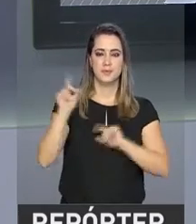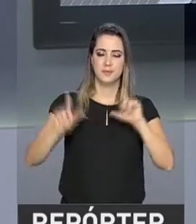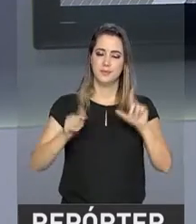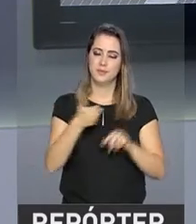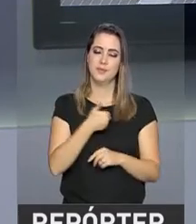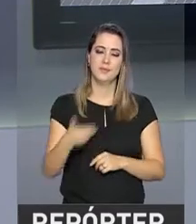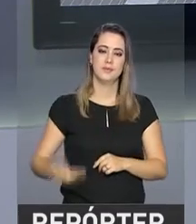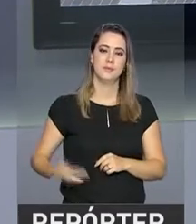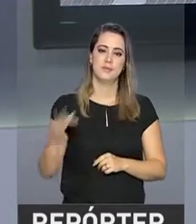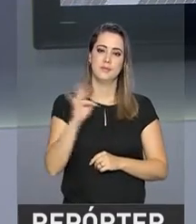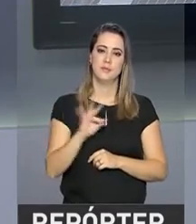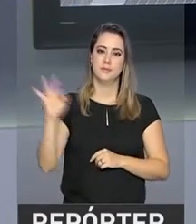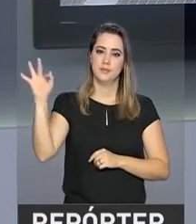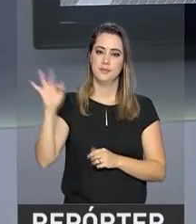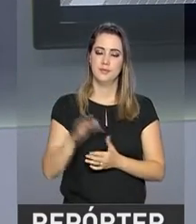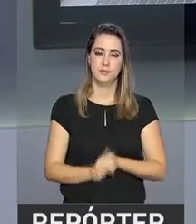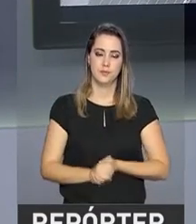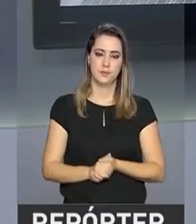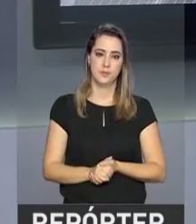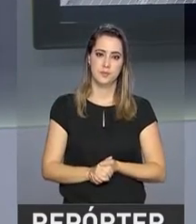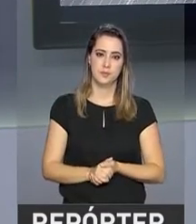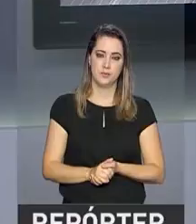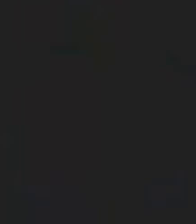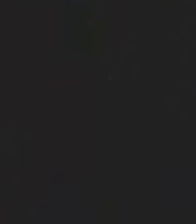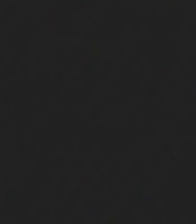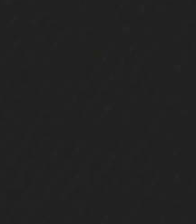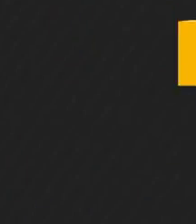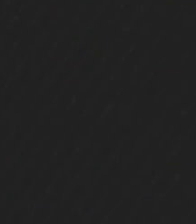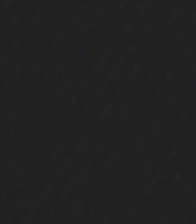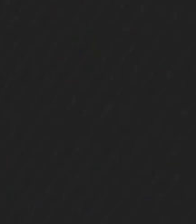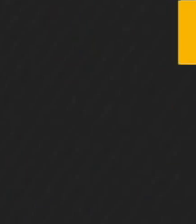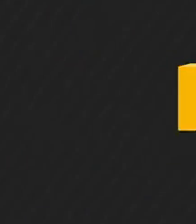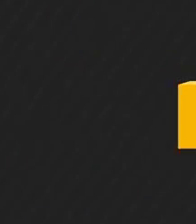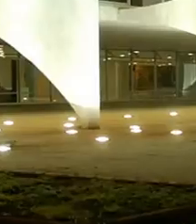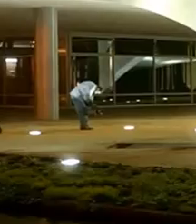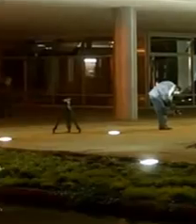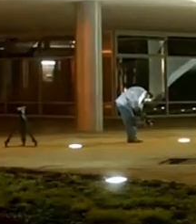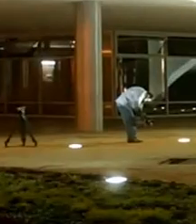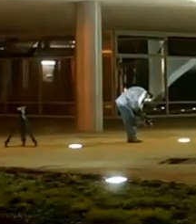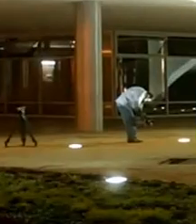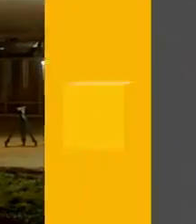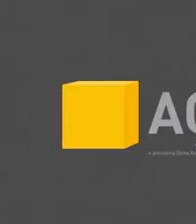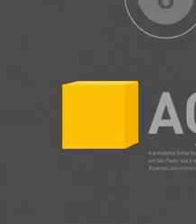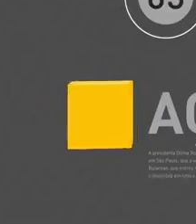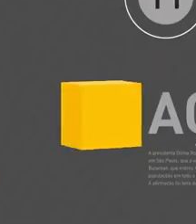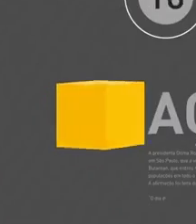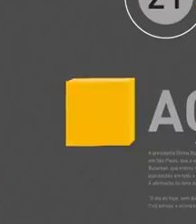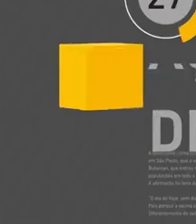gente, NBR, a TV do Governo Federal.